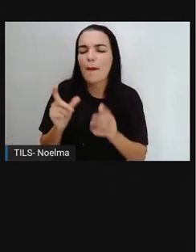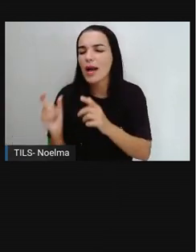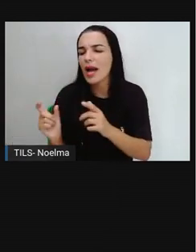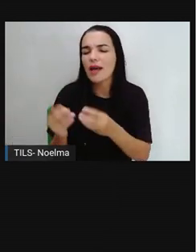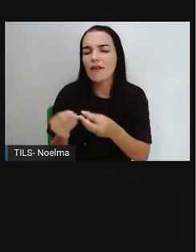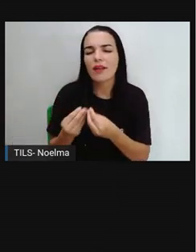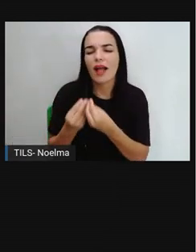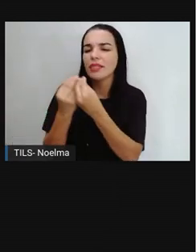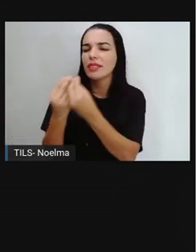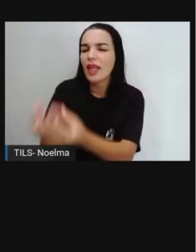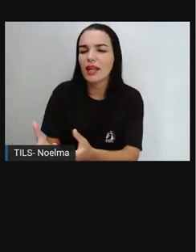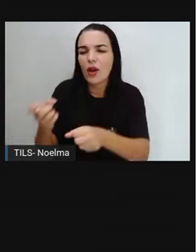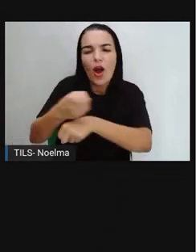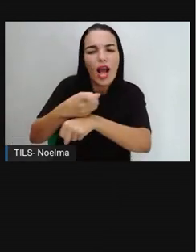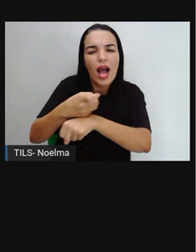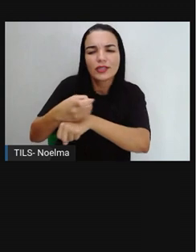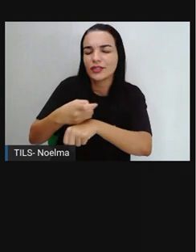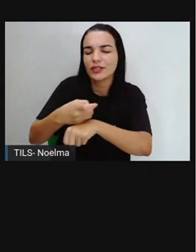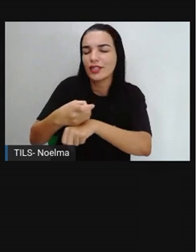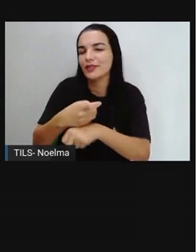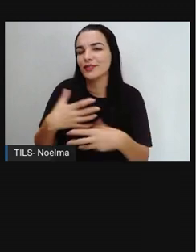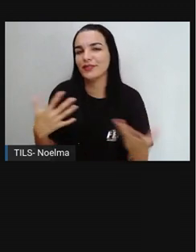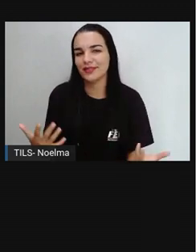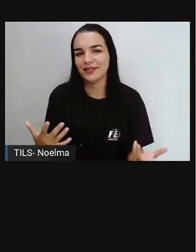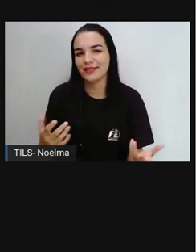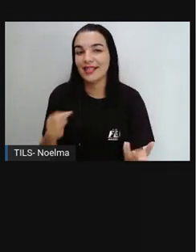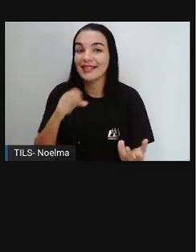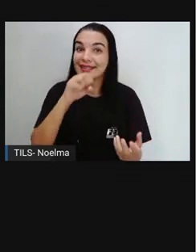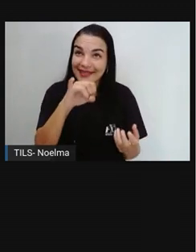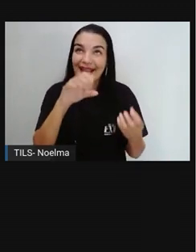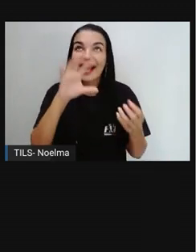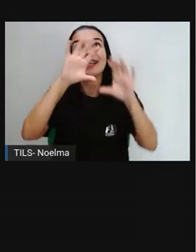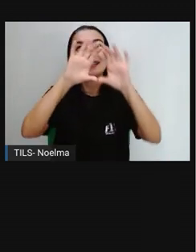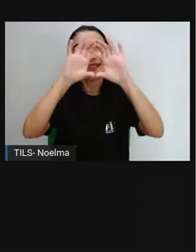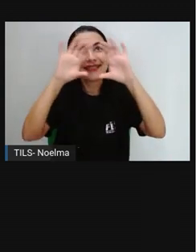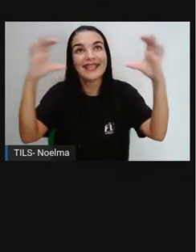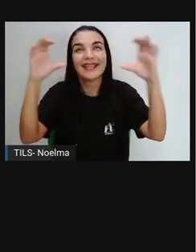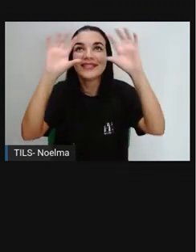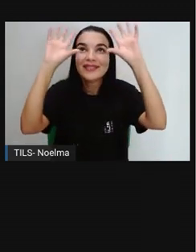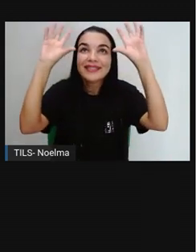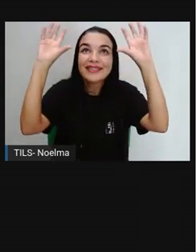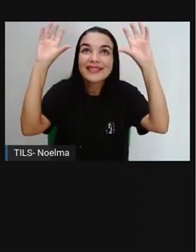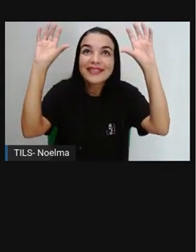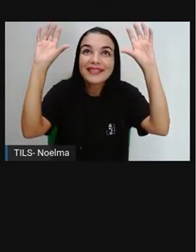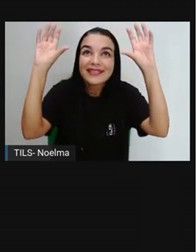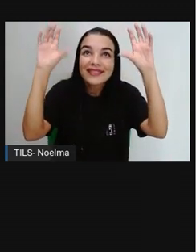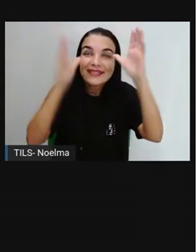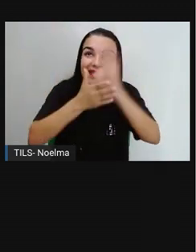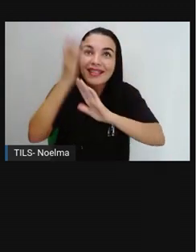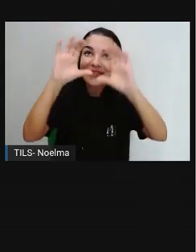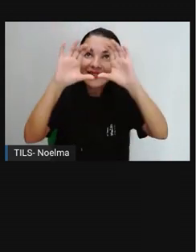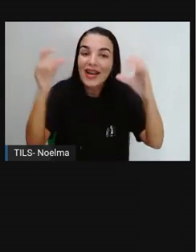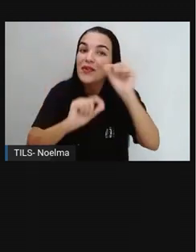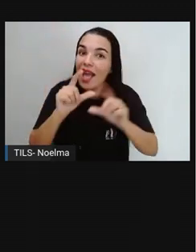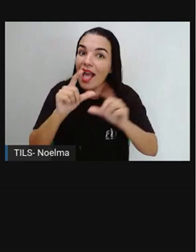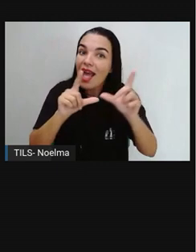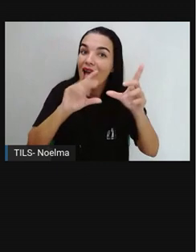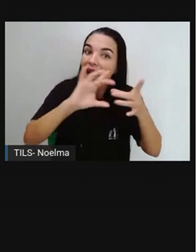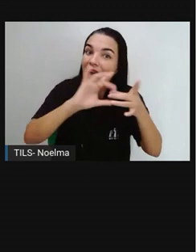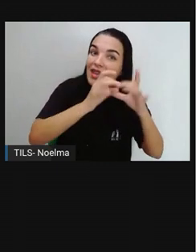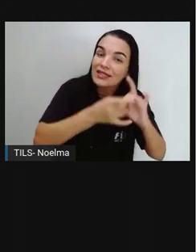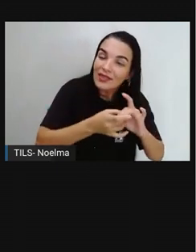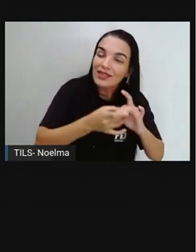artista. Se lemos Viagem ao Céu, gente, provavelmente as estrelas que aparecem no texto terão relação com a ciência